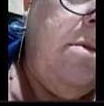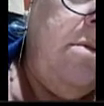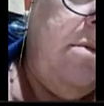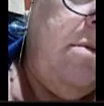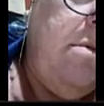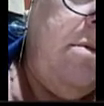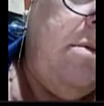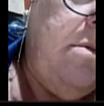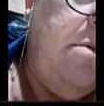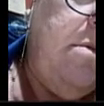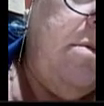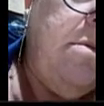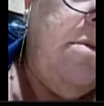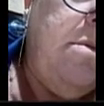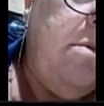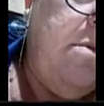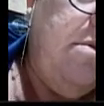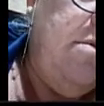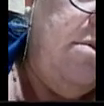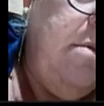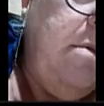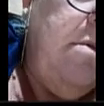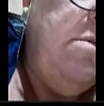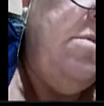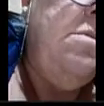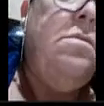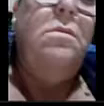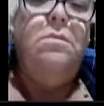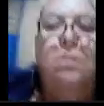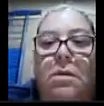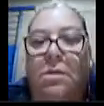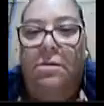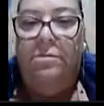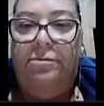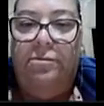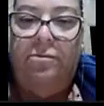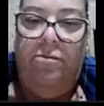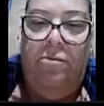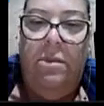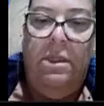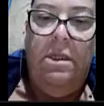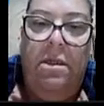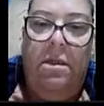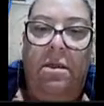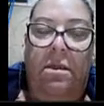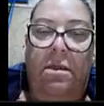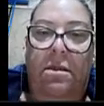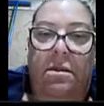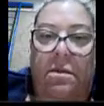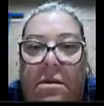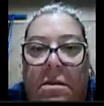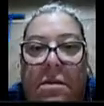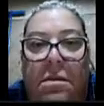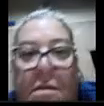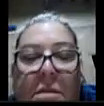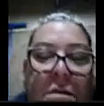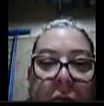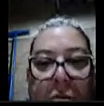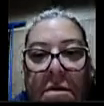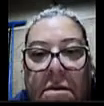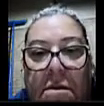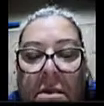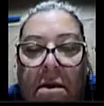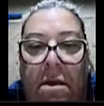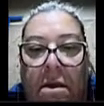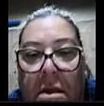ajudar essa criança. Então, trabalha aí até a relação professor-aluno, né? E acho que traz um